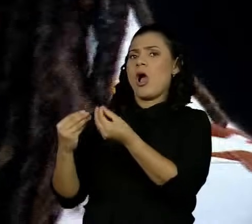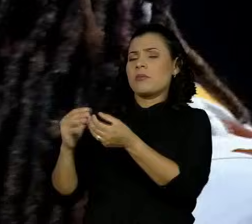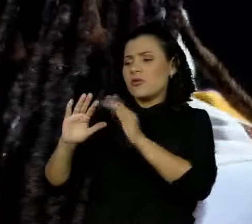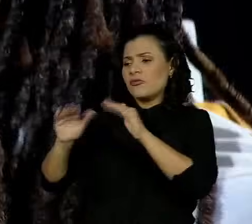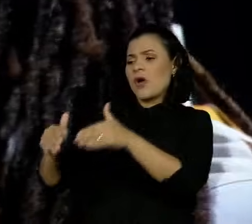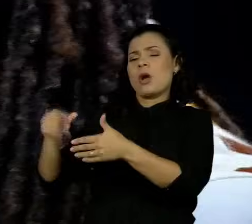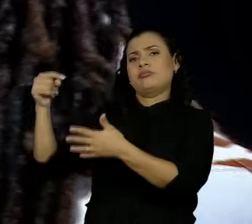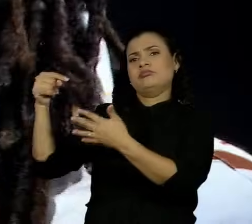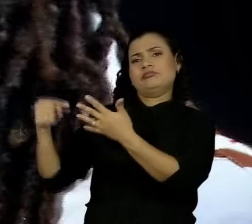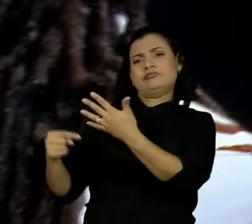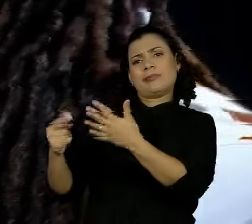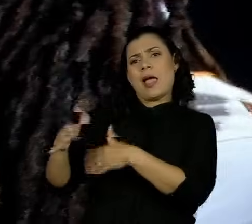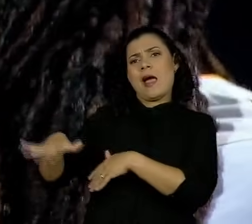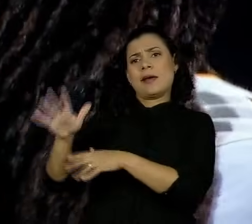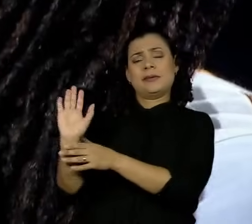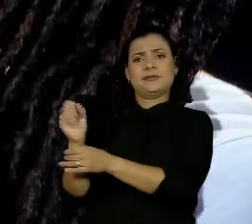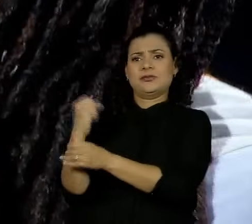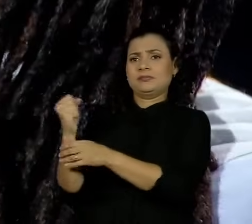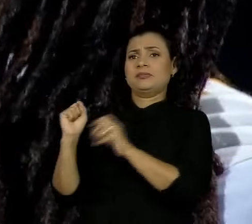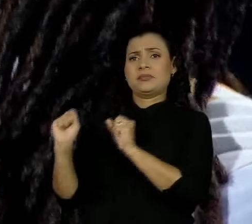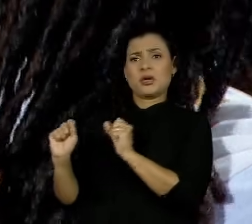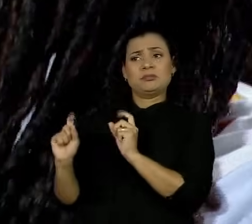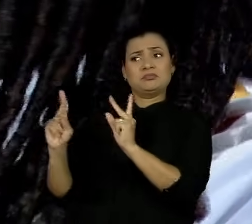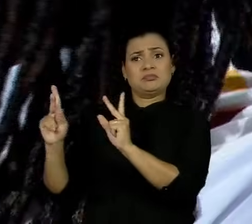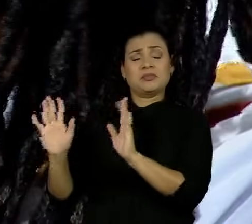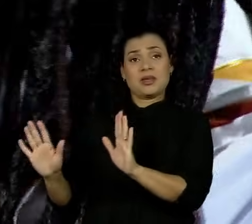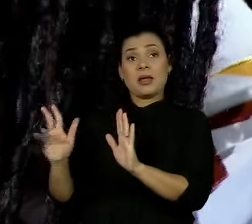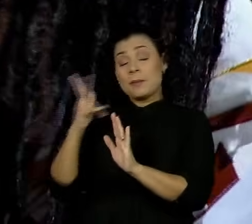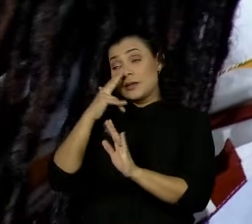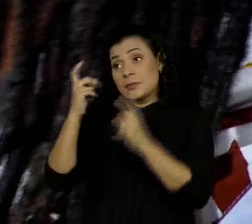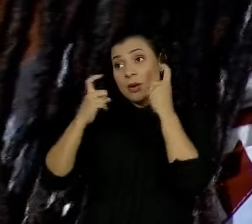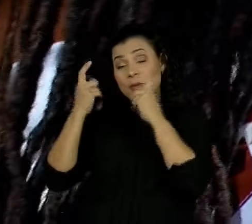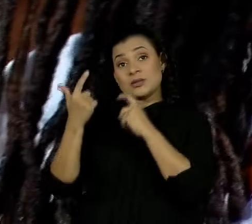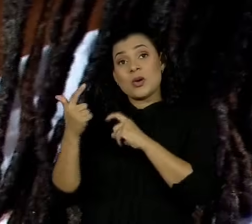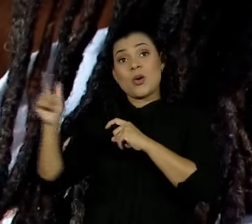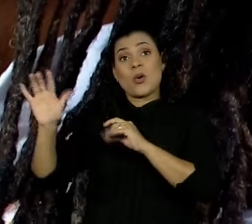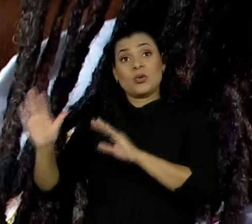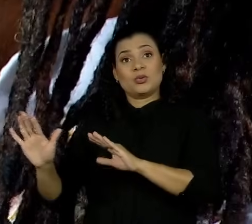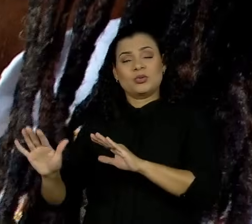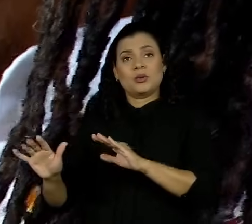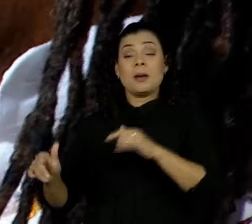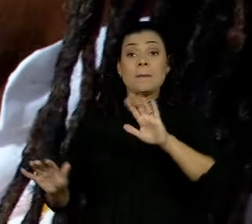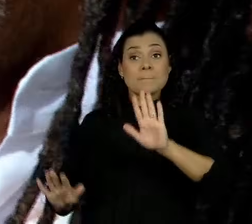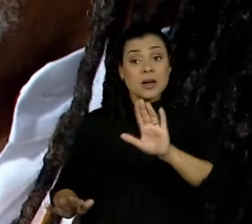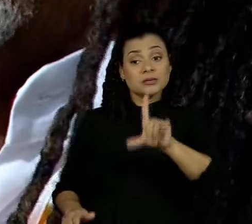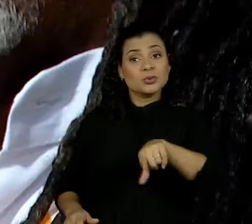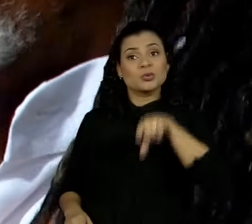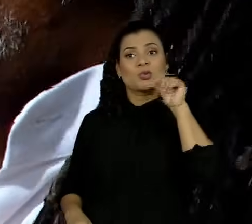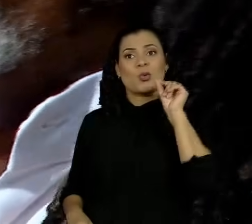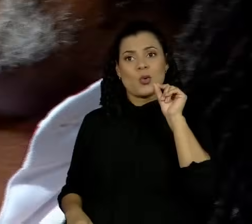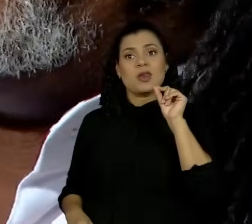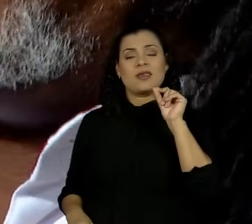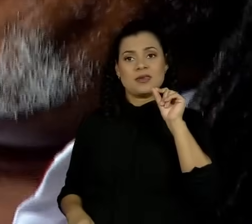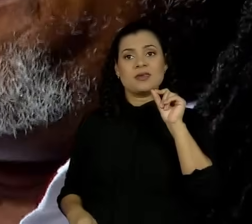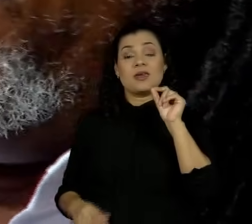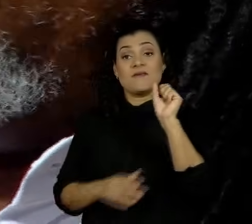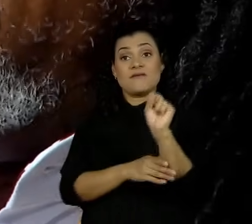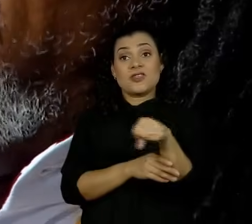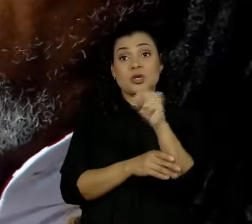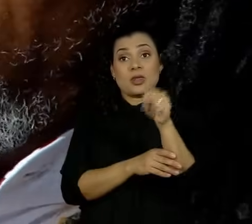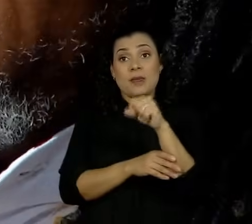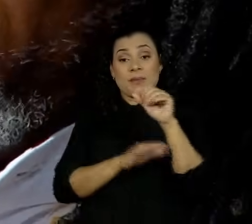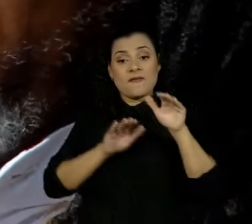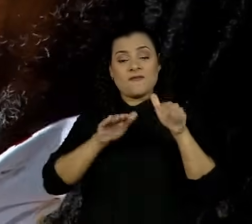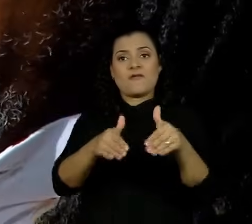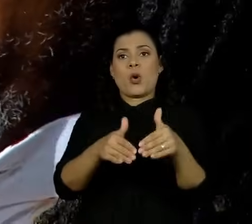dermatologia, seria um outro tipo de estresse, né, de preocupação. Mas quando eu escolhi